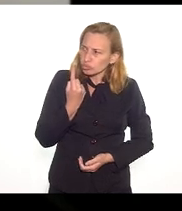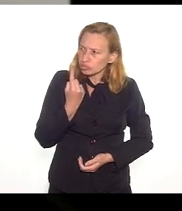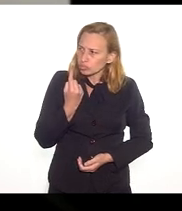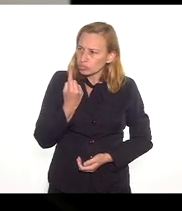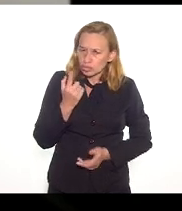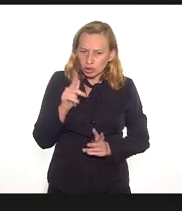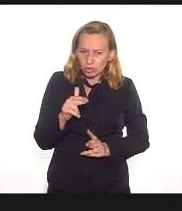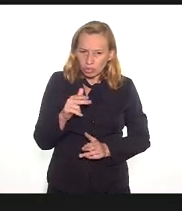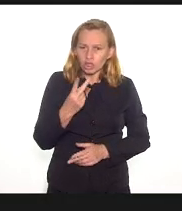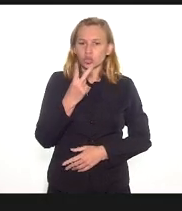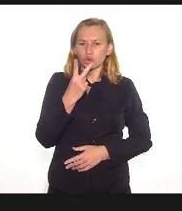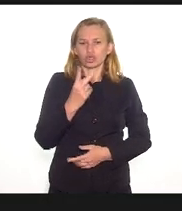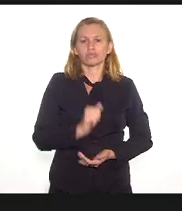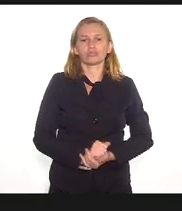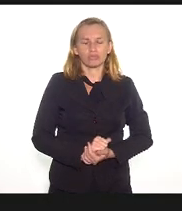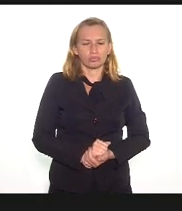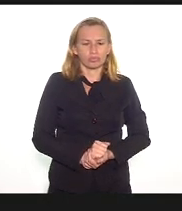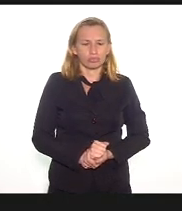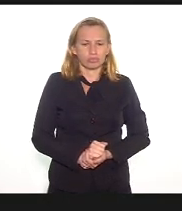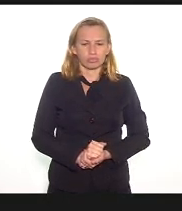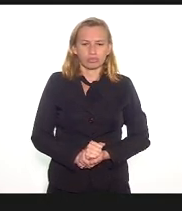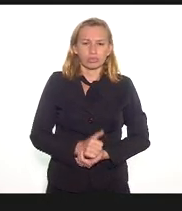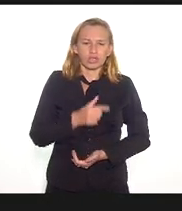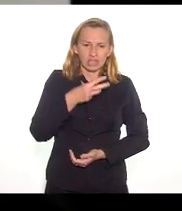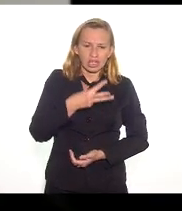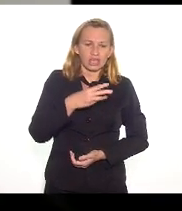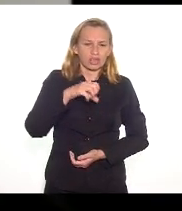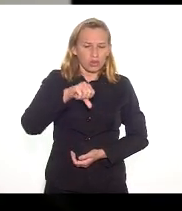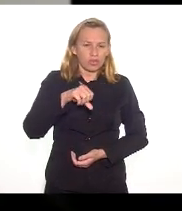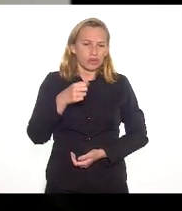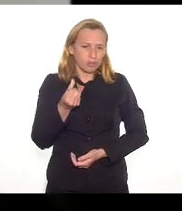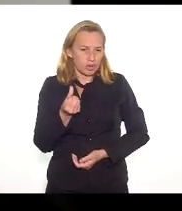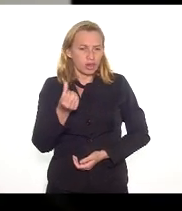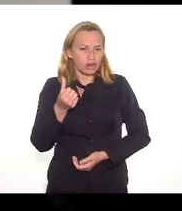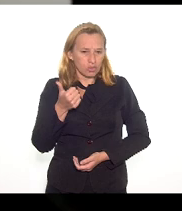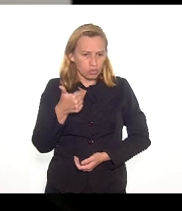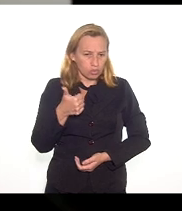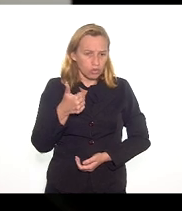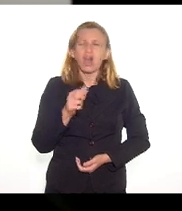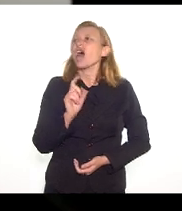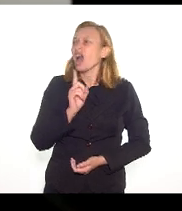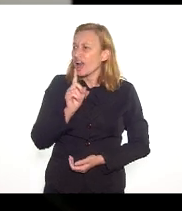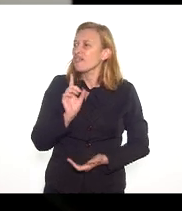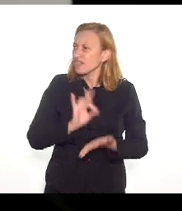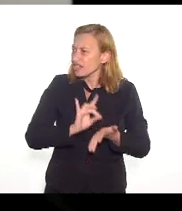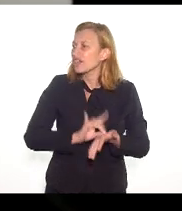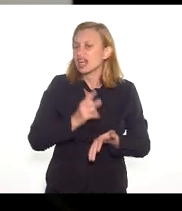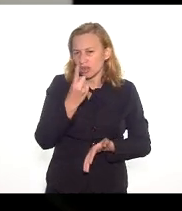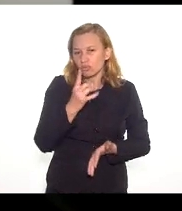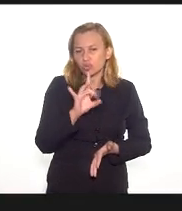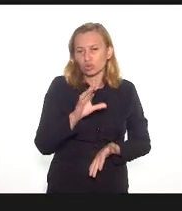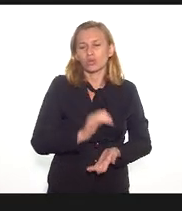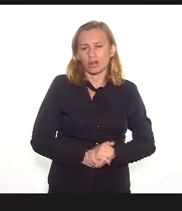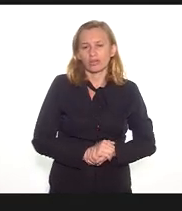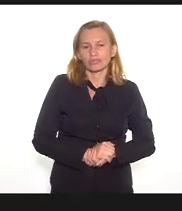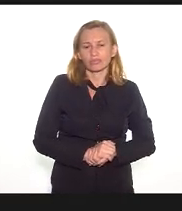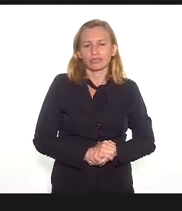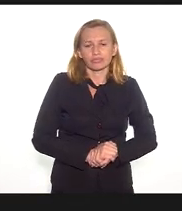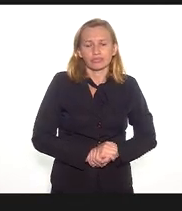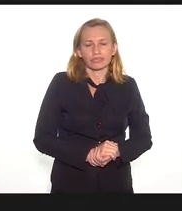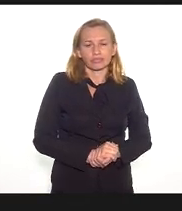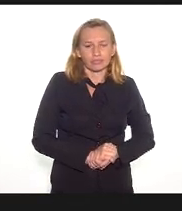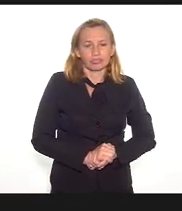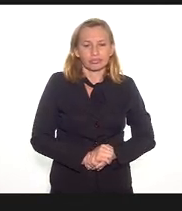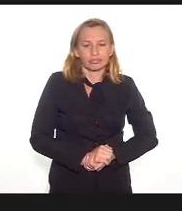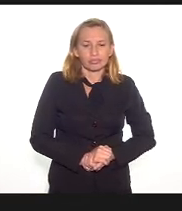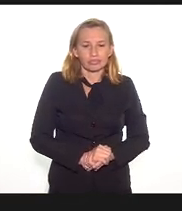mesmo? São dois. São não, 3961 vieram a mesma coisa. Ah, não, é um só. É um só. A mesma coisa. Tá?